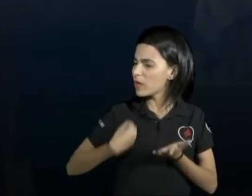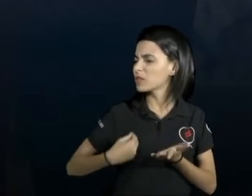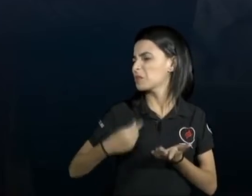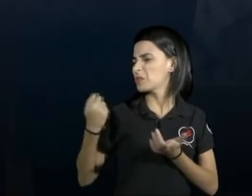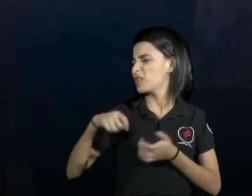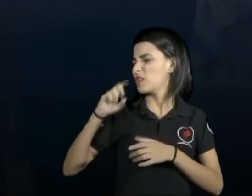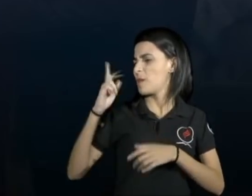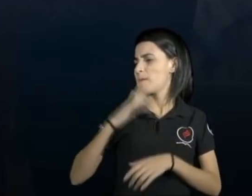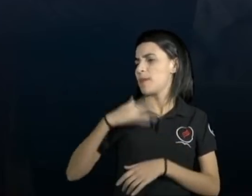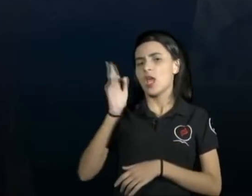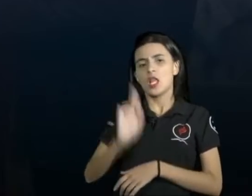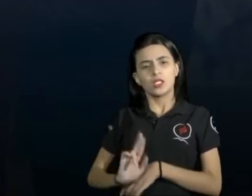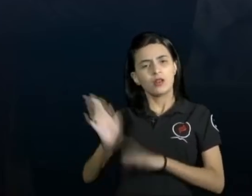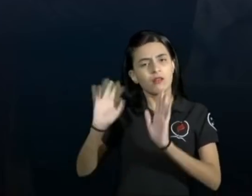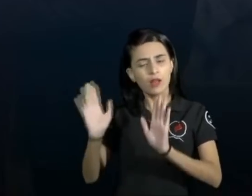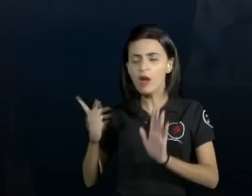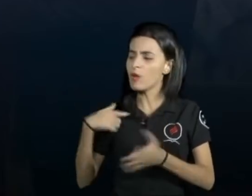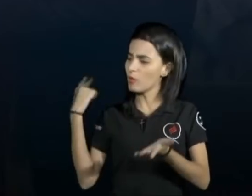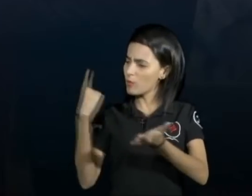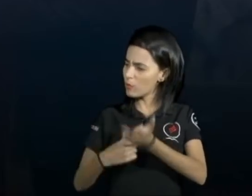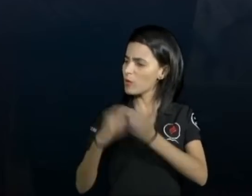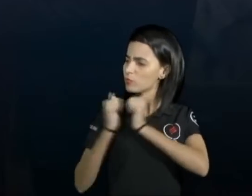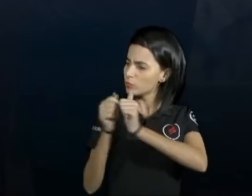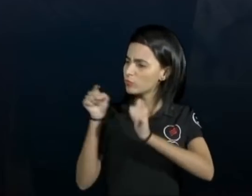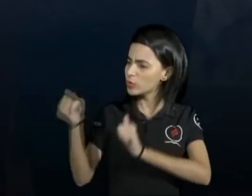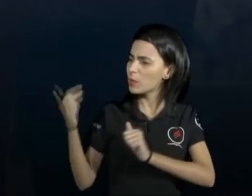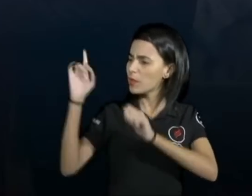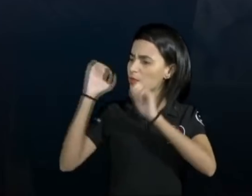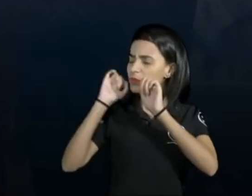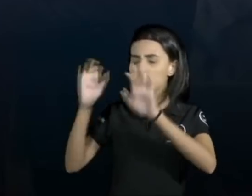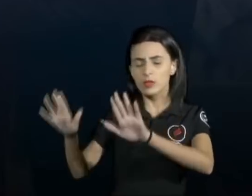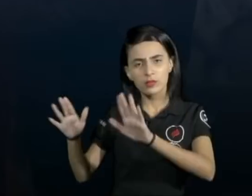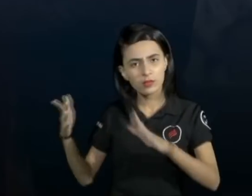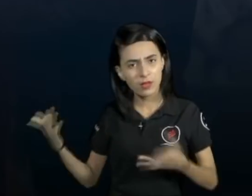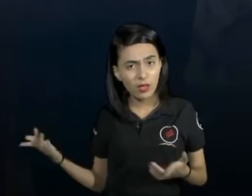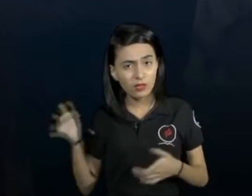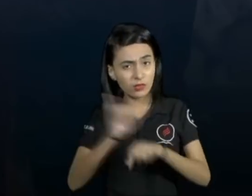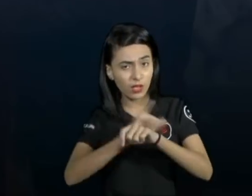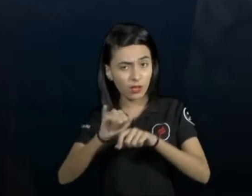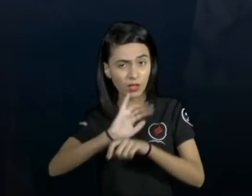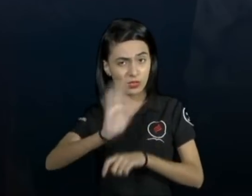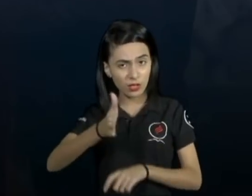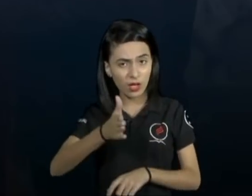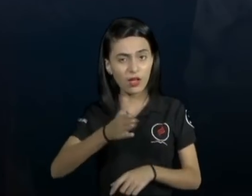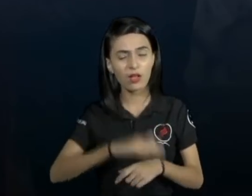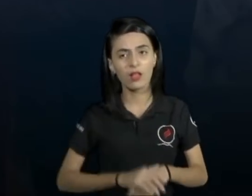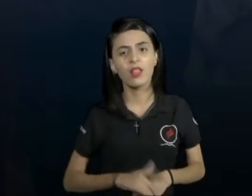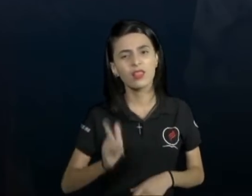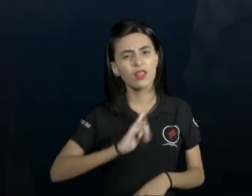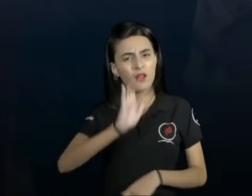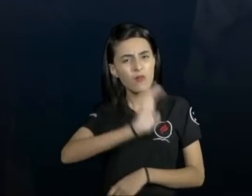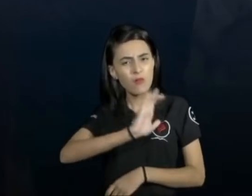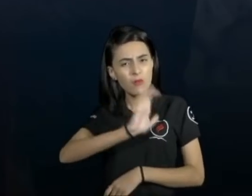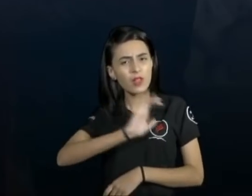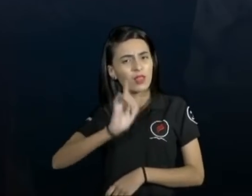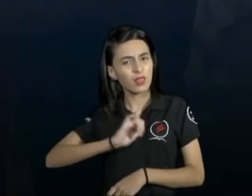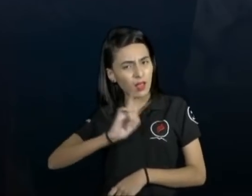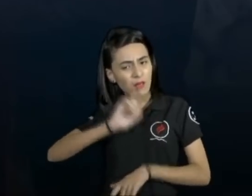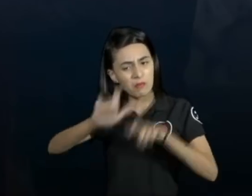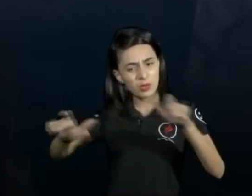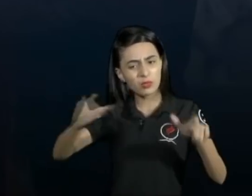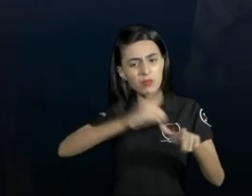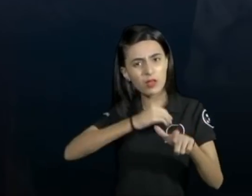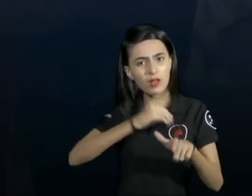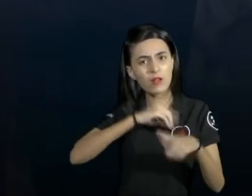Você não esquece da minha religião não eu vou fazer uma campanha com você para Deus te abençoar você você tem compaixão pelo